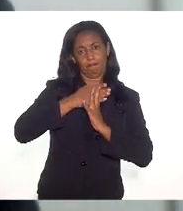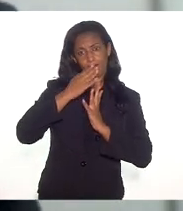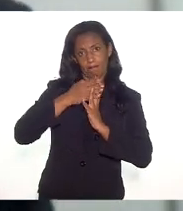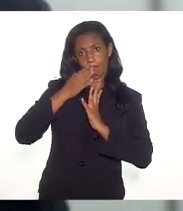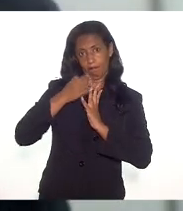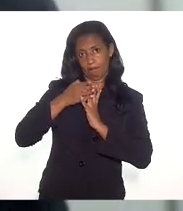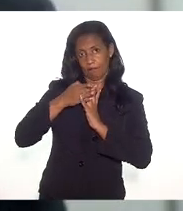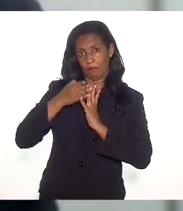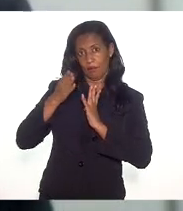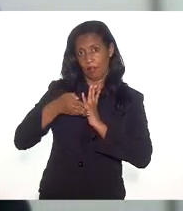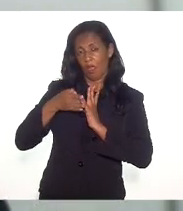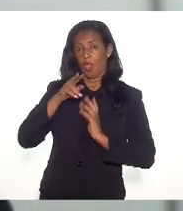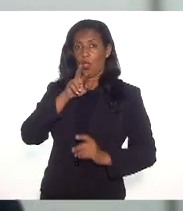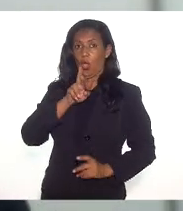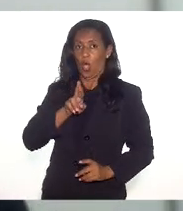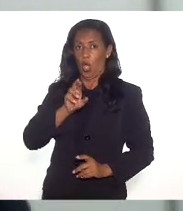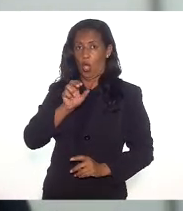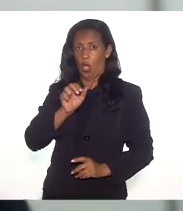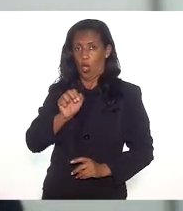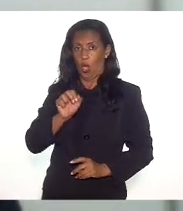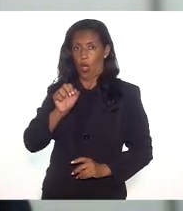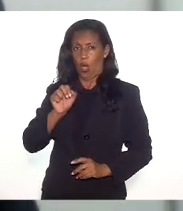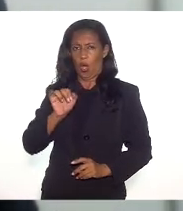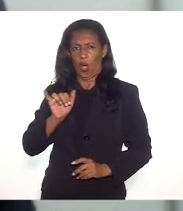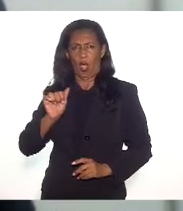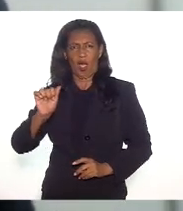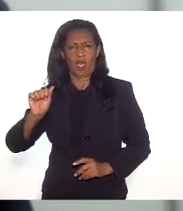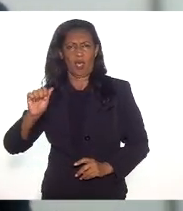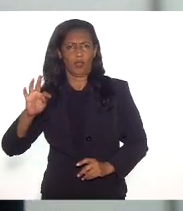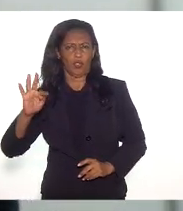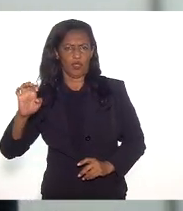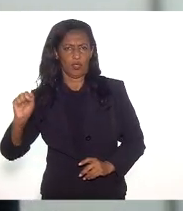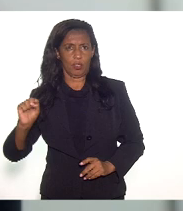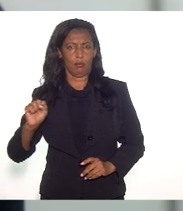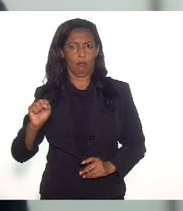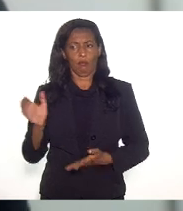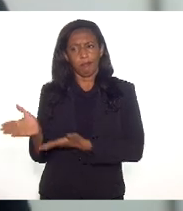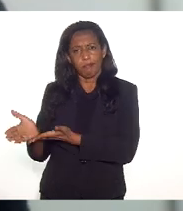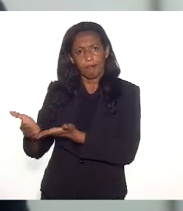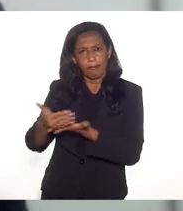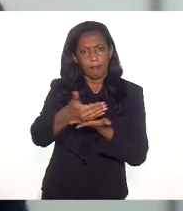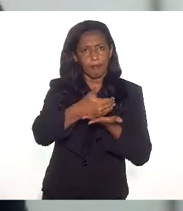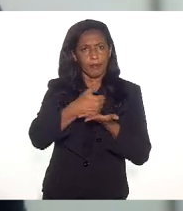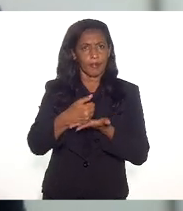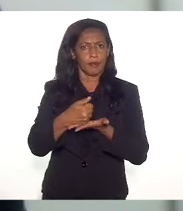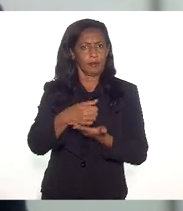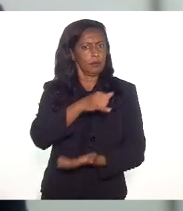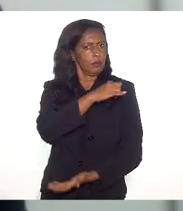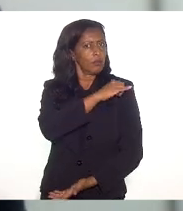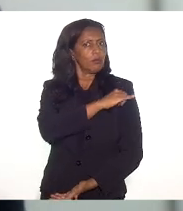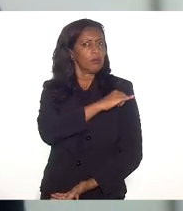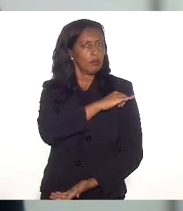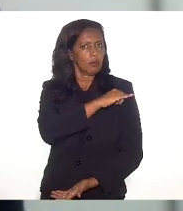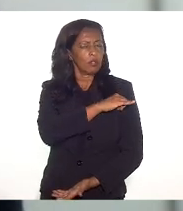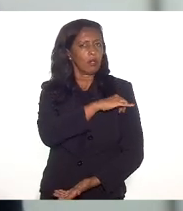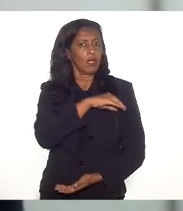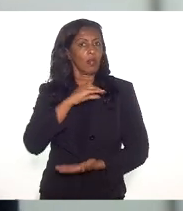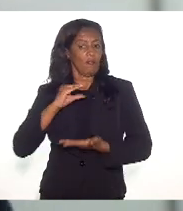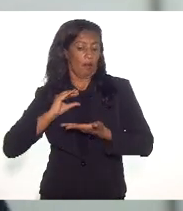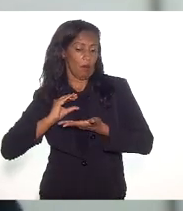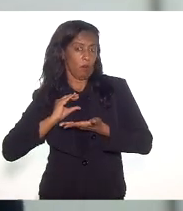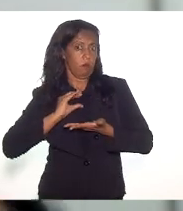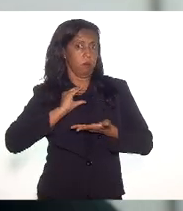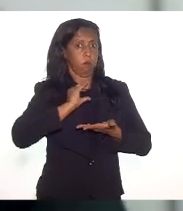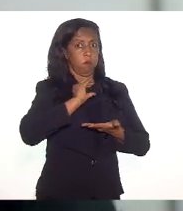participações especiais arrecadada no Rio de Janeiro, vai diretamente para a